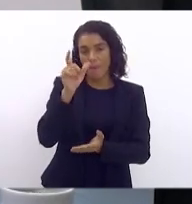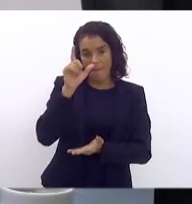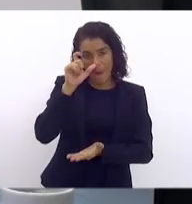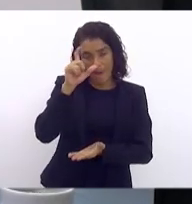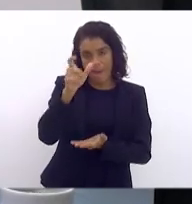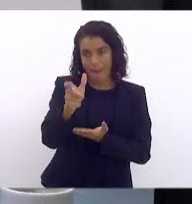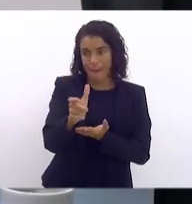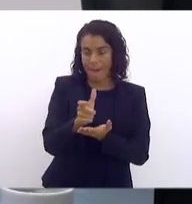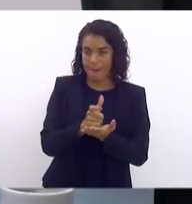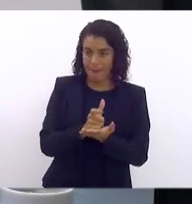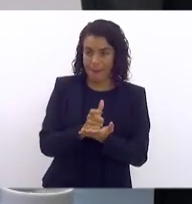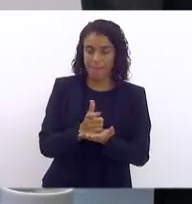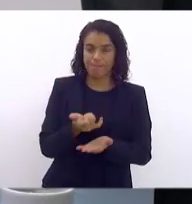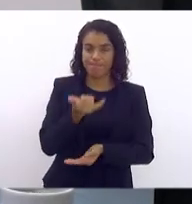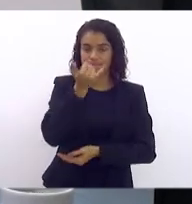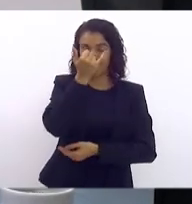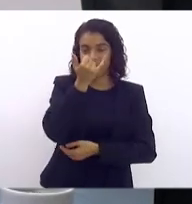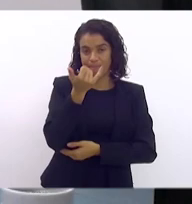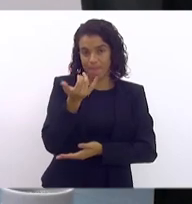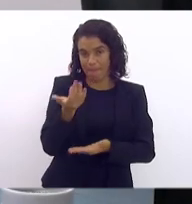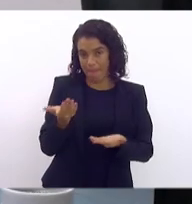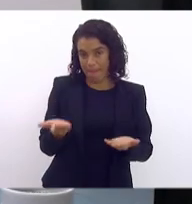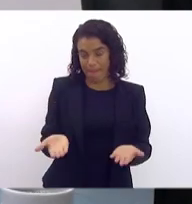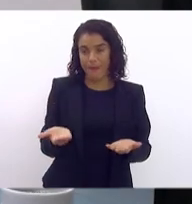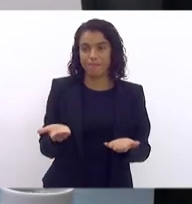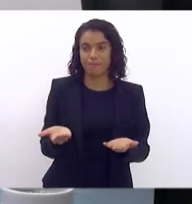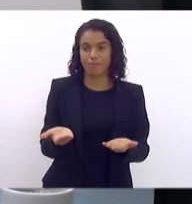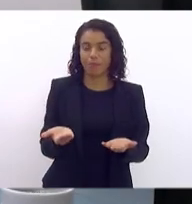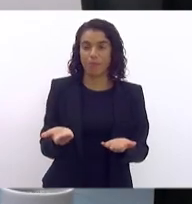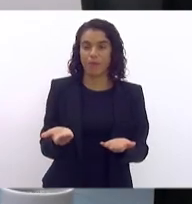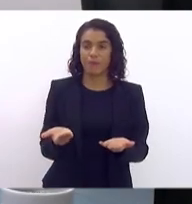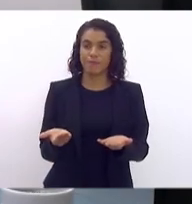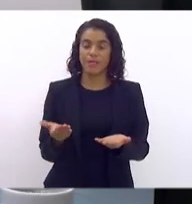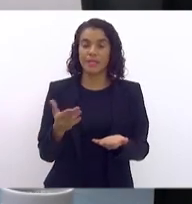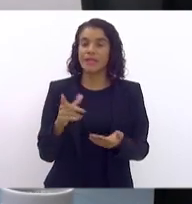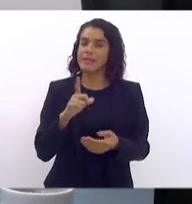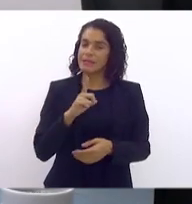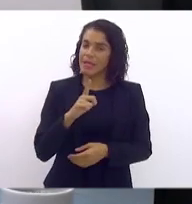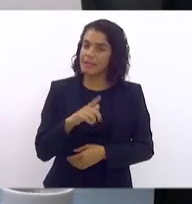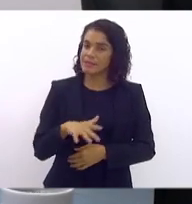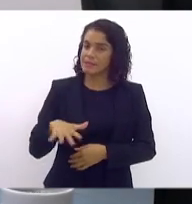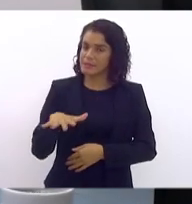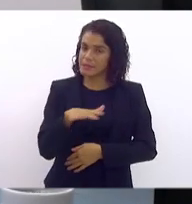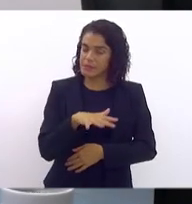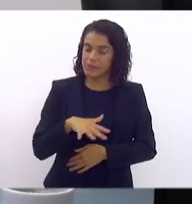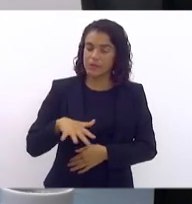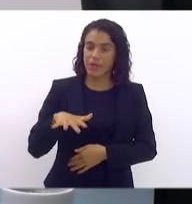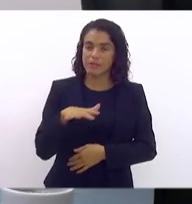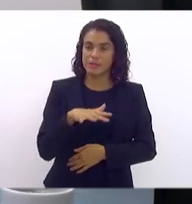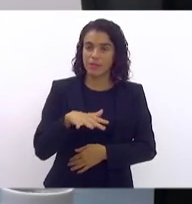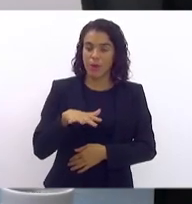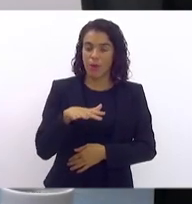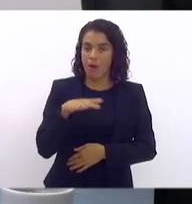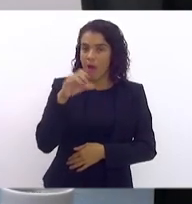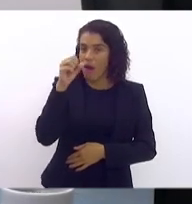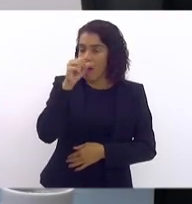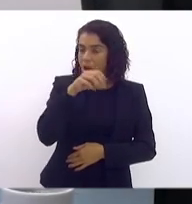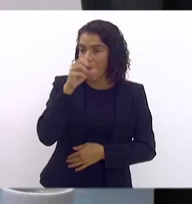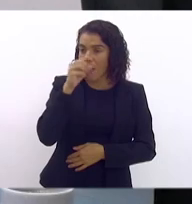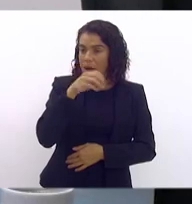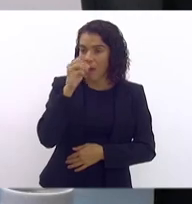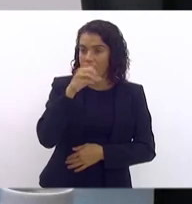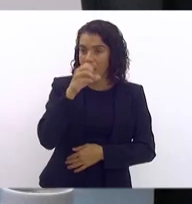equivocado então eivado ali de situações eh absurdas